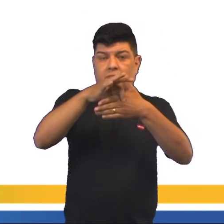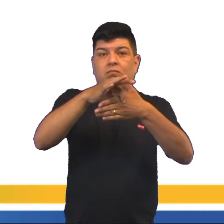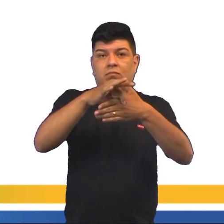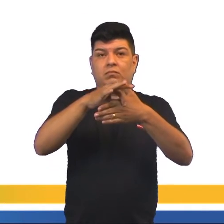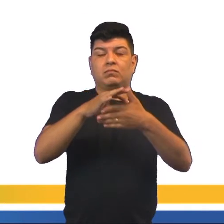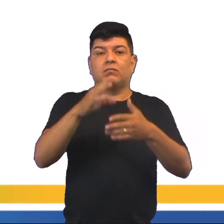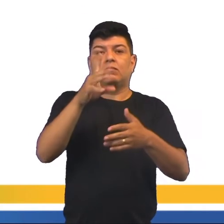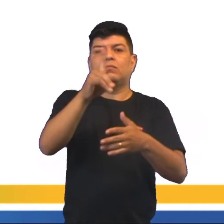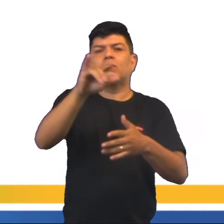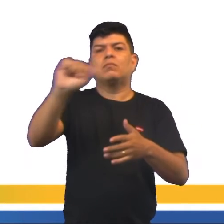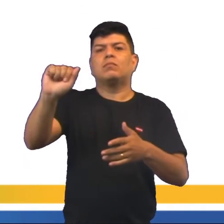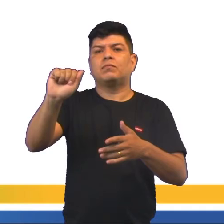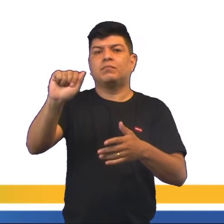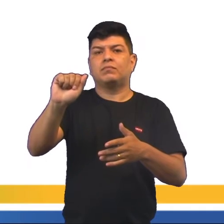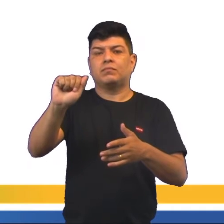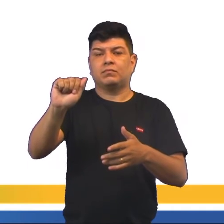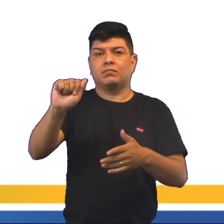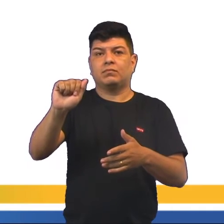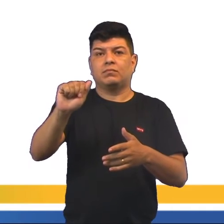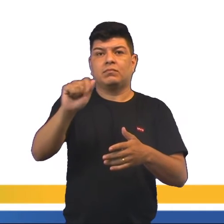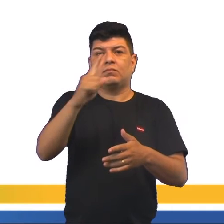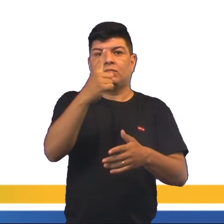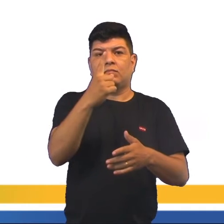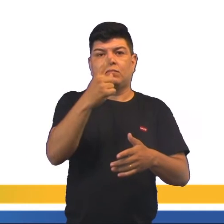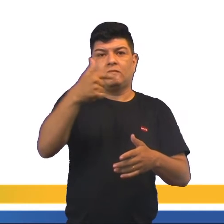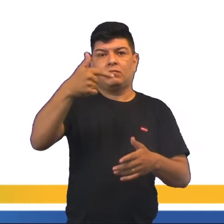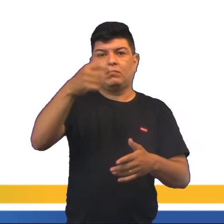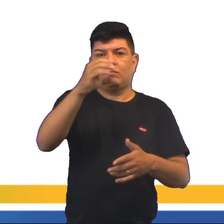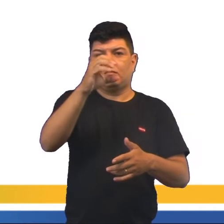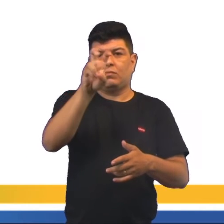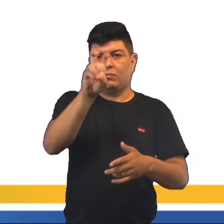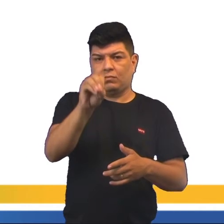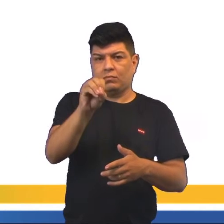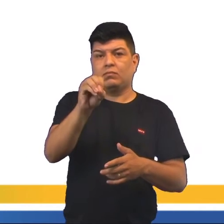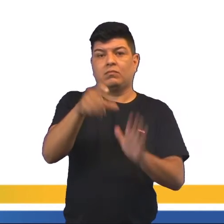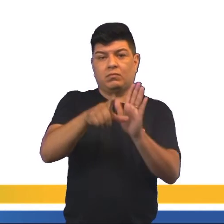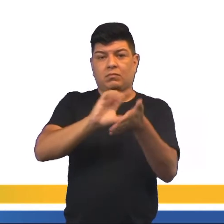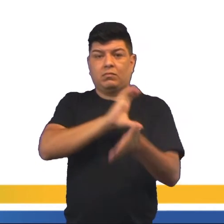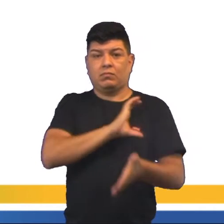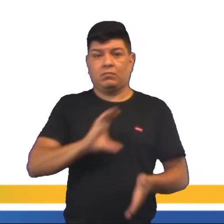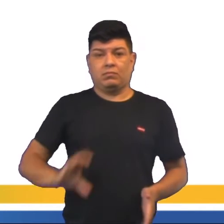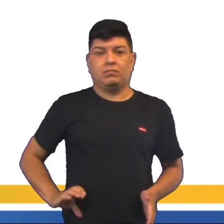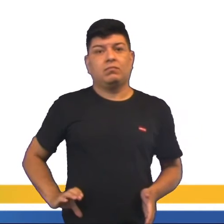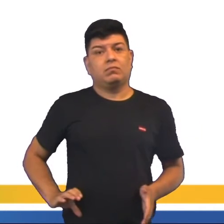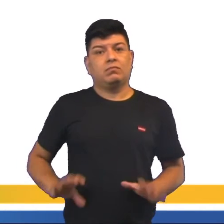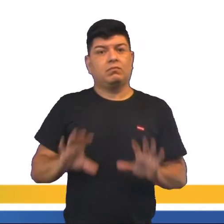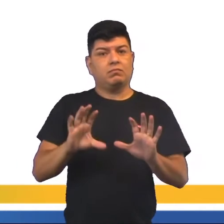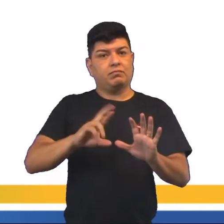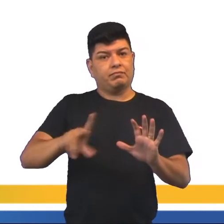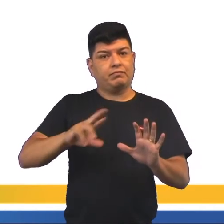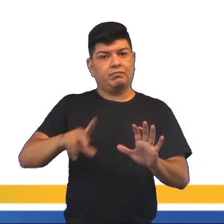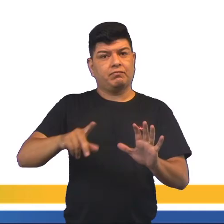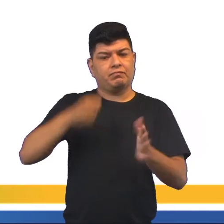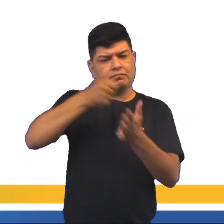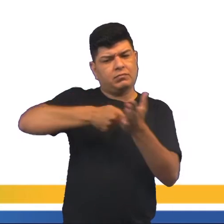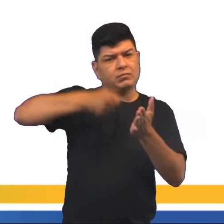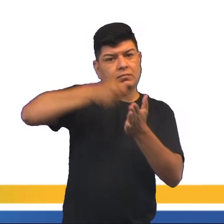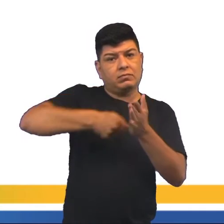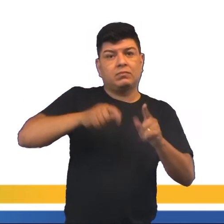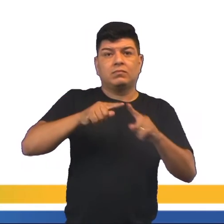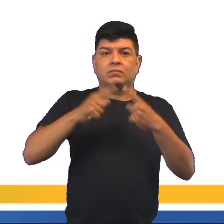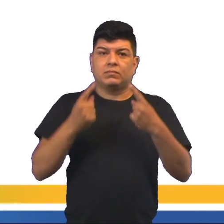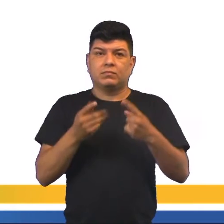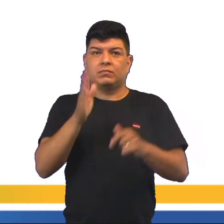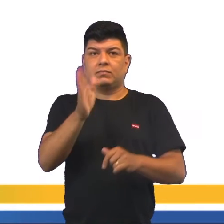desse episódio, né, é em 1250 a.C., ela não é tão questionada, né?